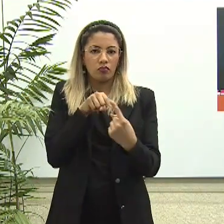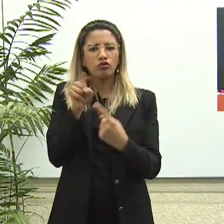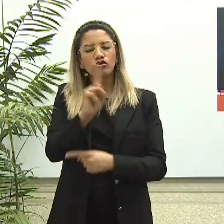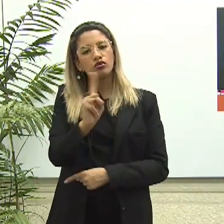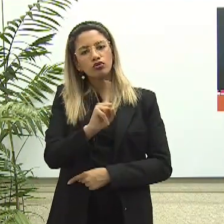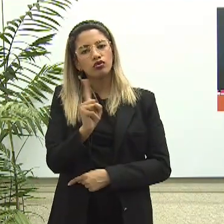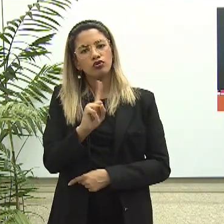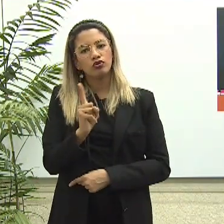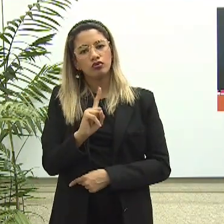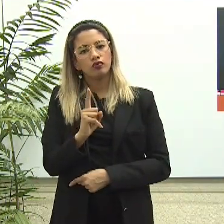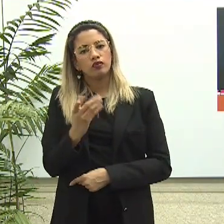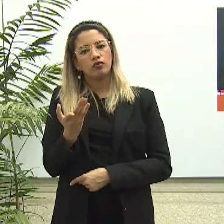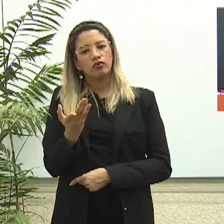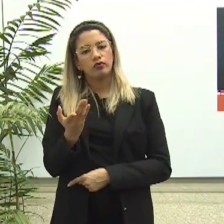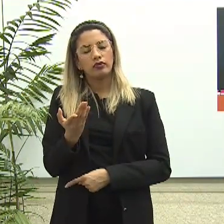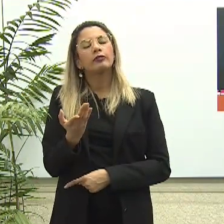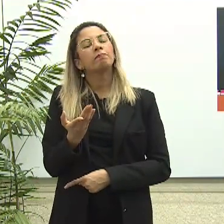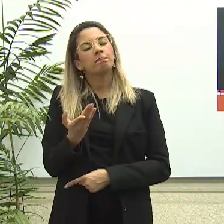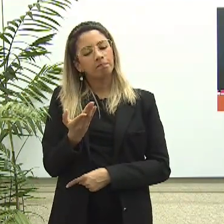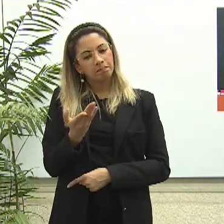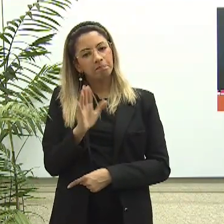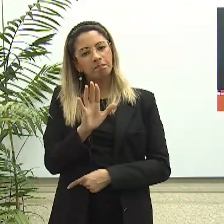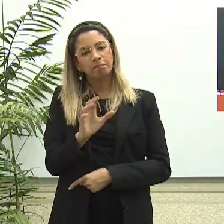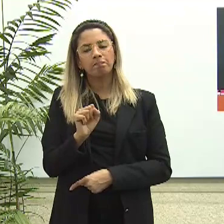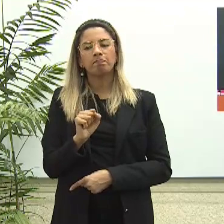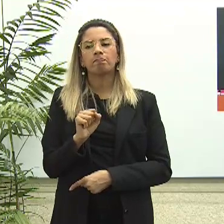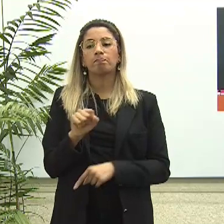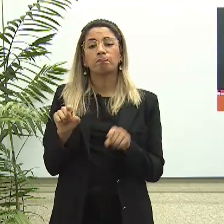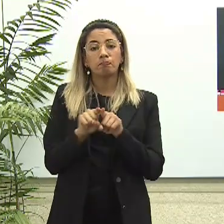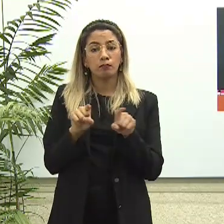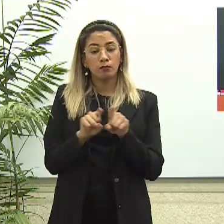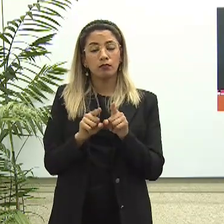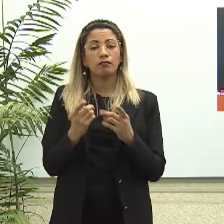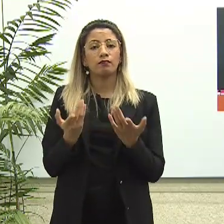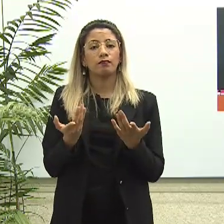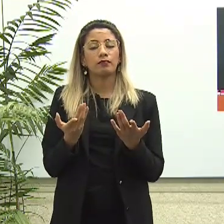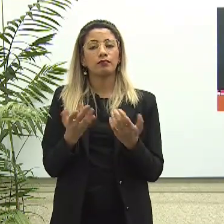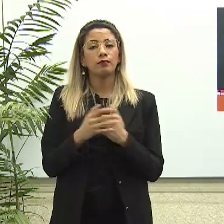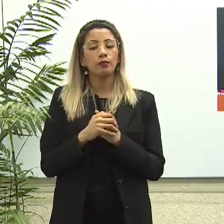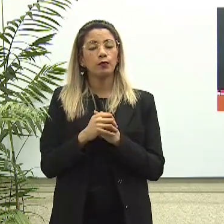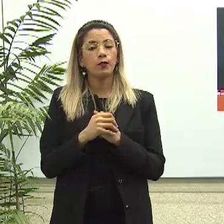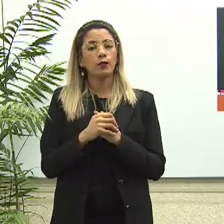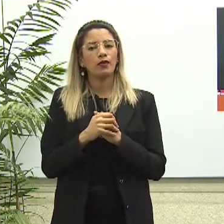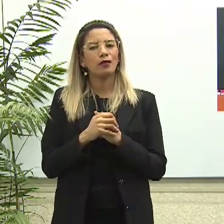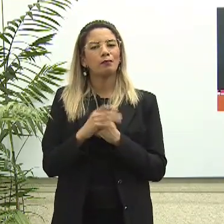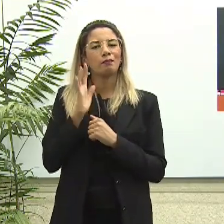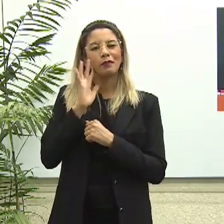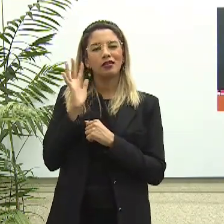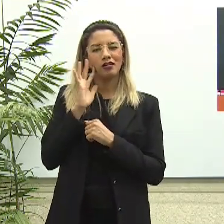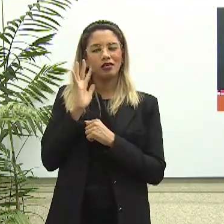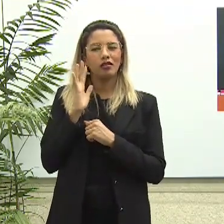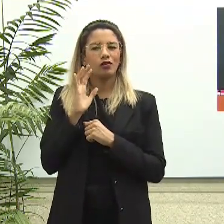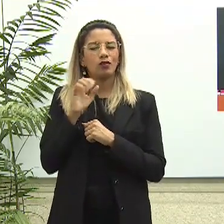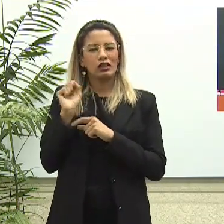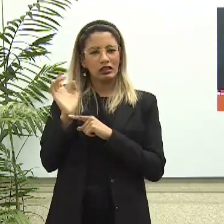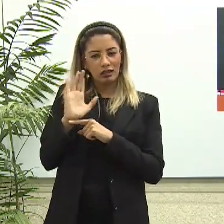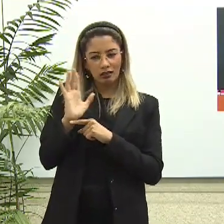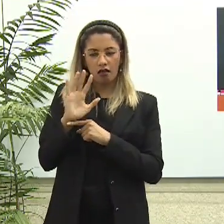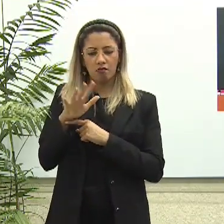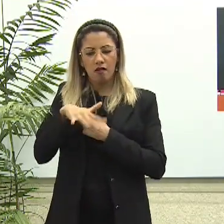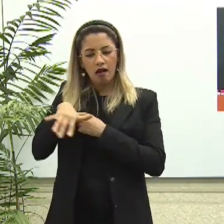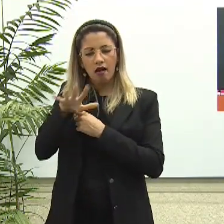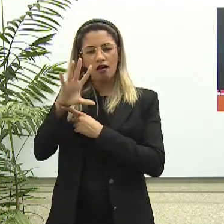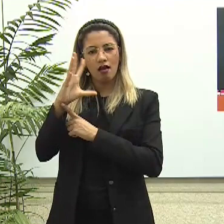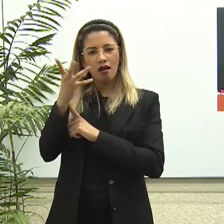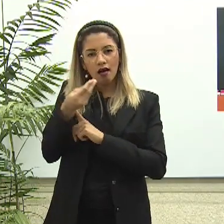voltada ao lucro mas ainda assim é impressionante como que eh pensando o o cinema a arte como capacidade